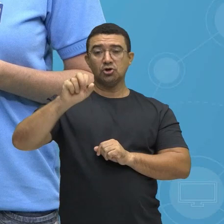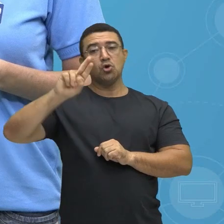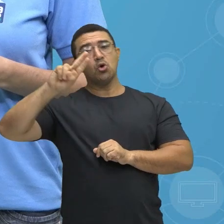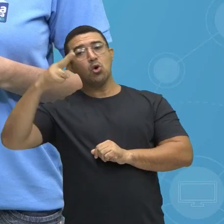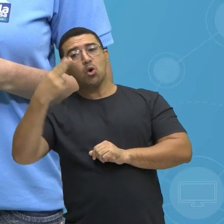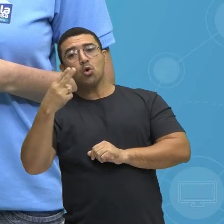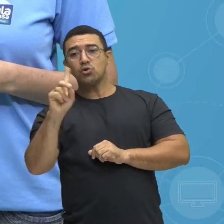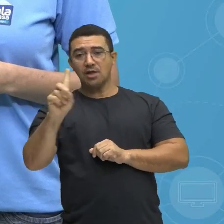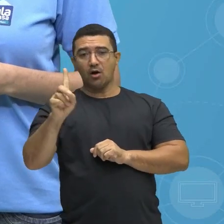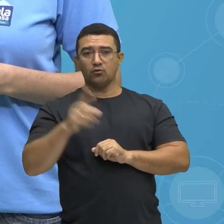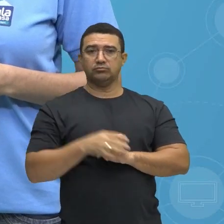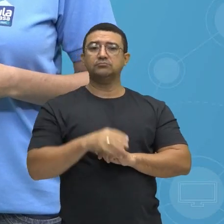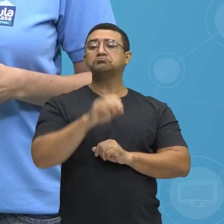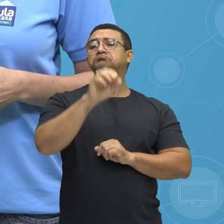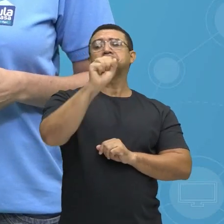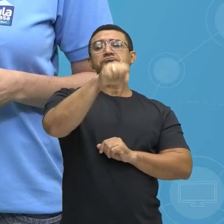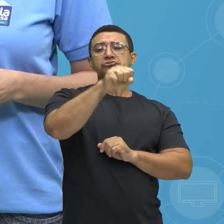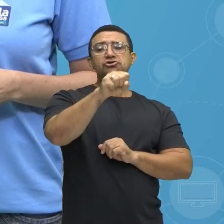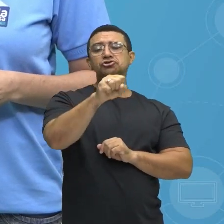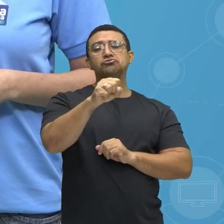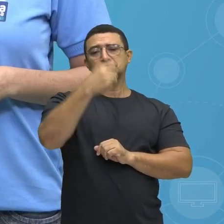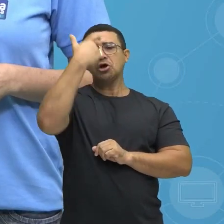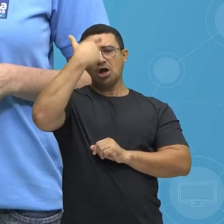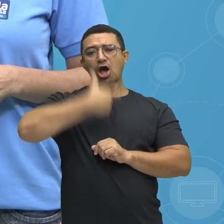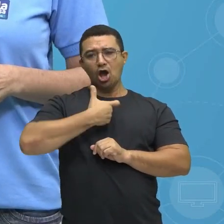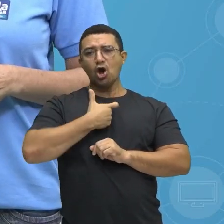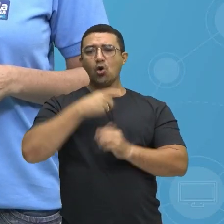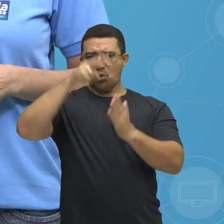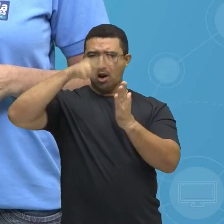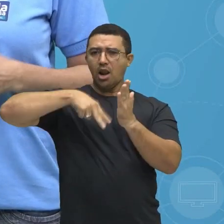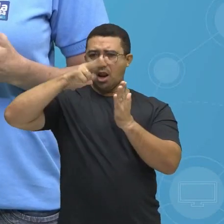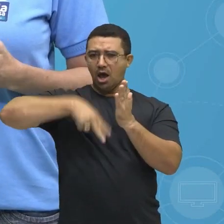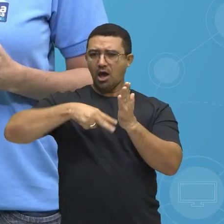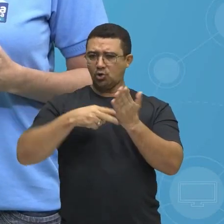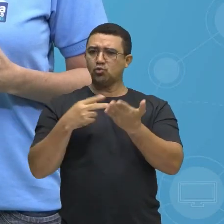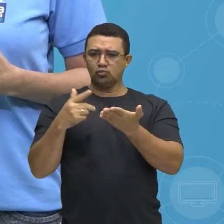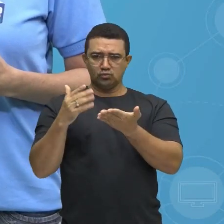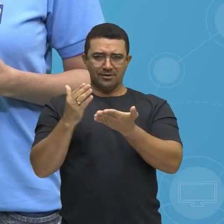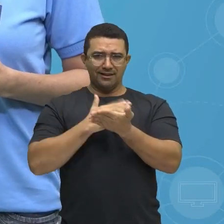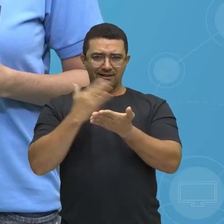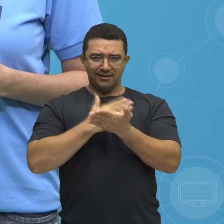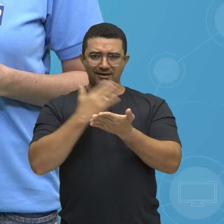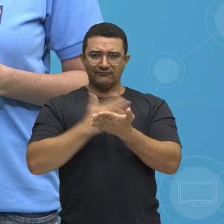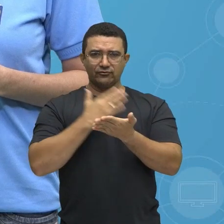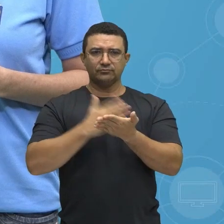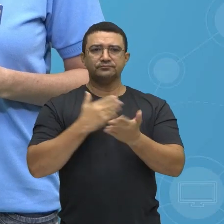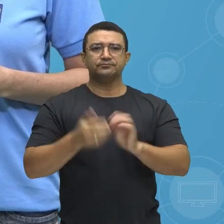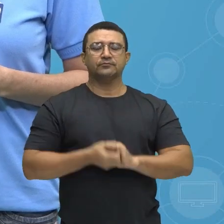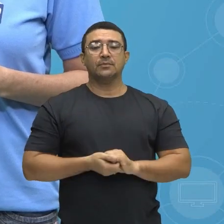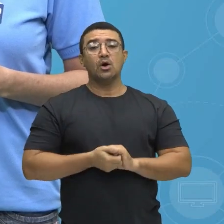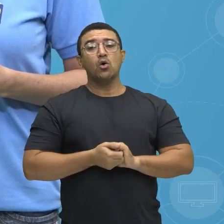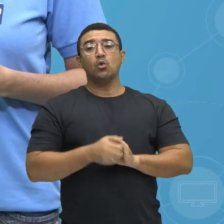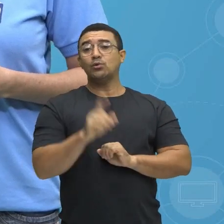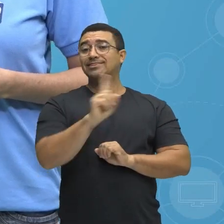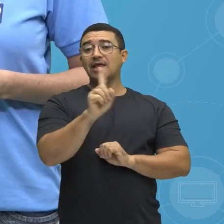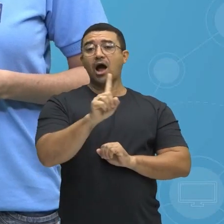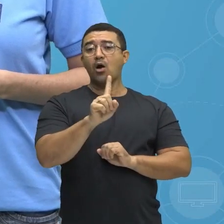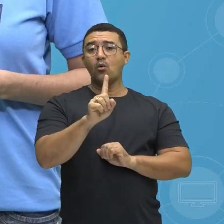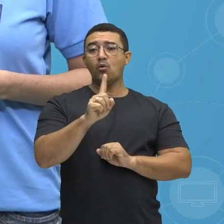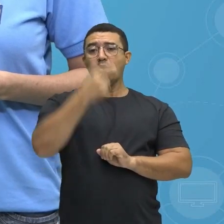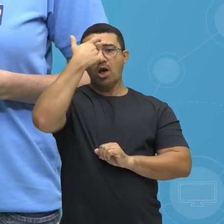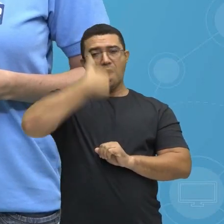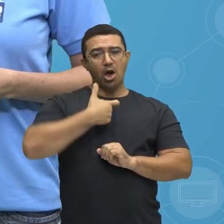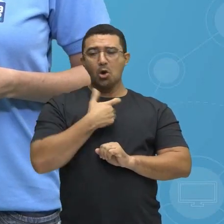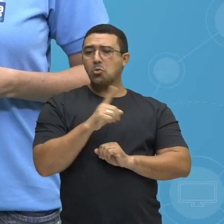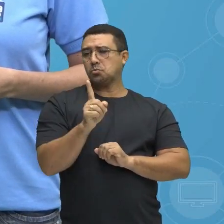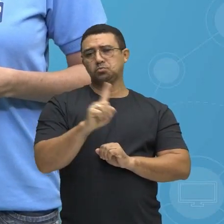duas formas. Yes, I do. Você lê livros? Yes, I do. Yes, I do. Sim, eu leio. Ou você vai responder